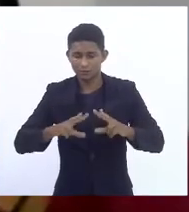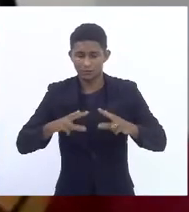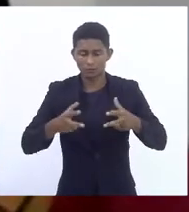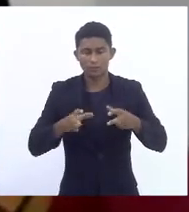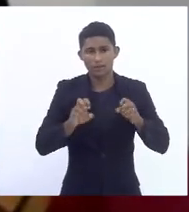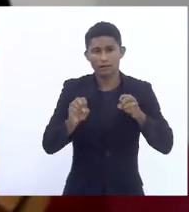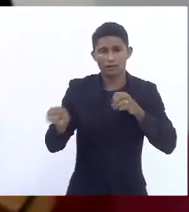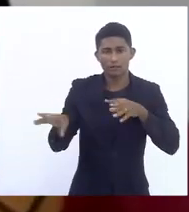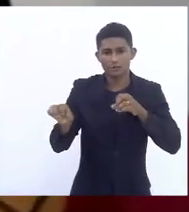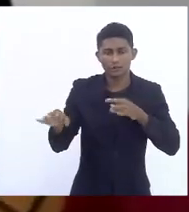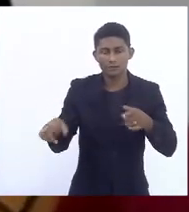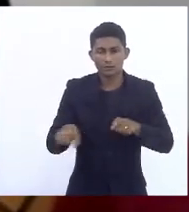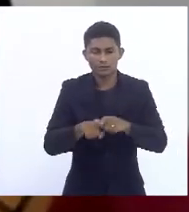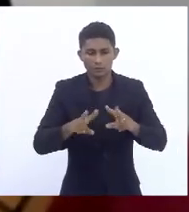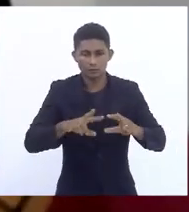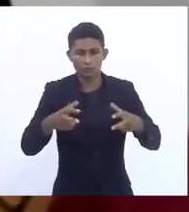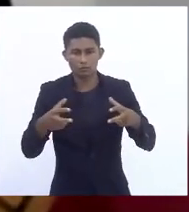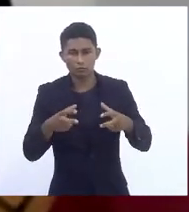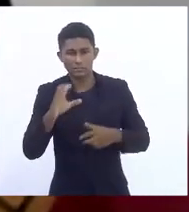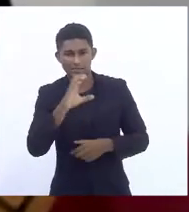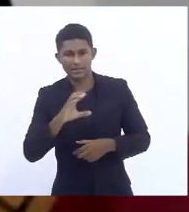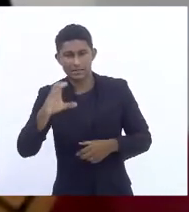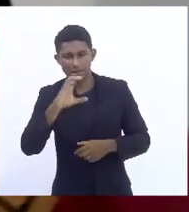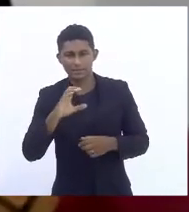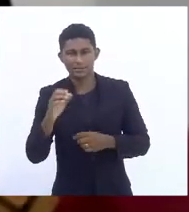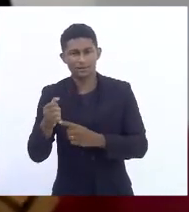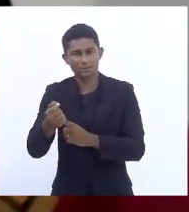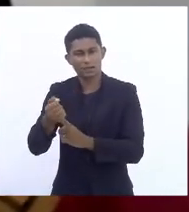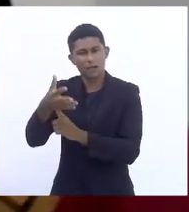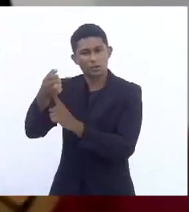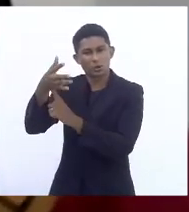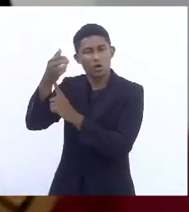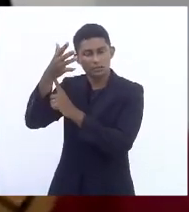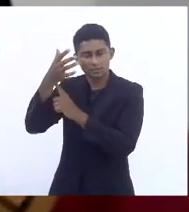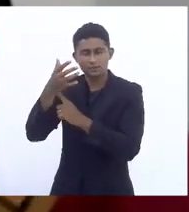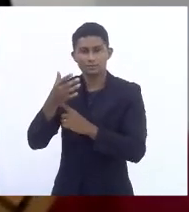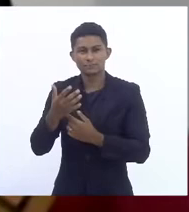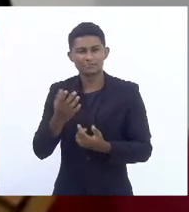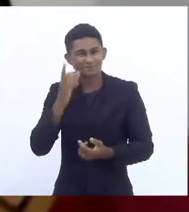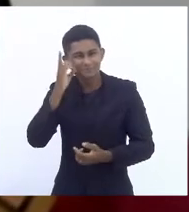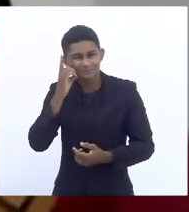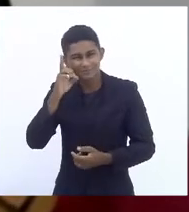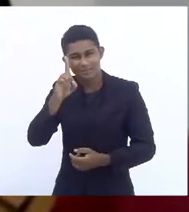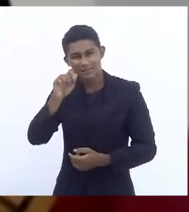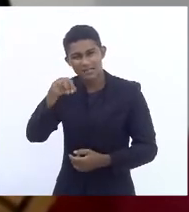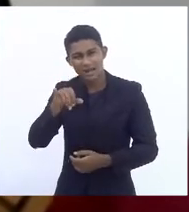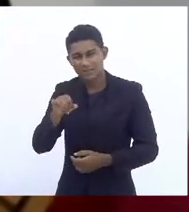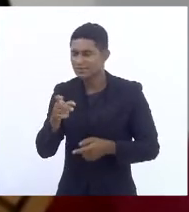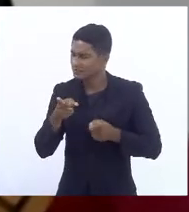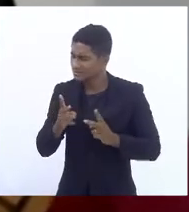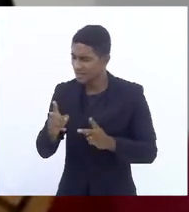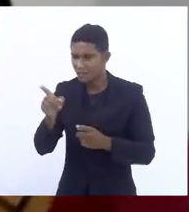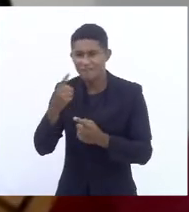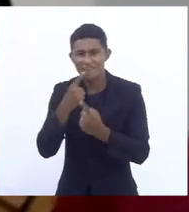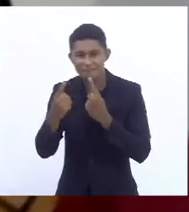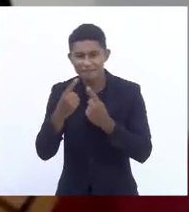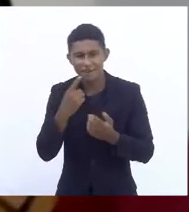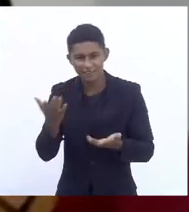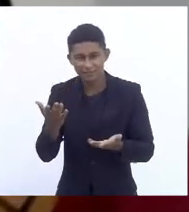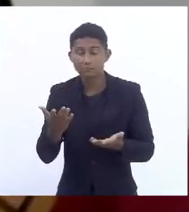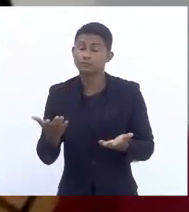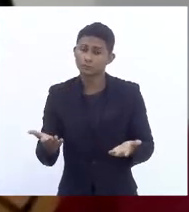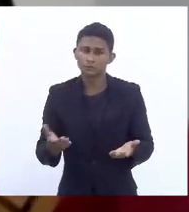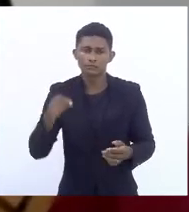Ciência e Tecnologia, a própria deputada Dani sempre levantam muito bem esse tema. No Rio de Janeiro, a democratização do ensino